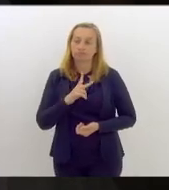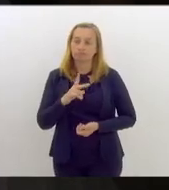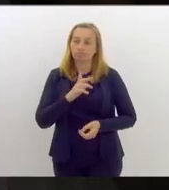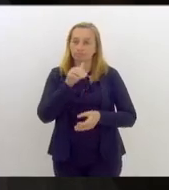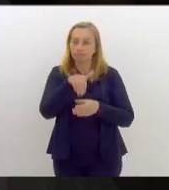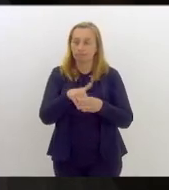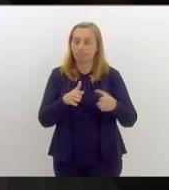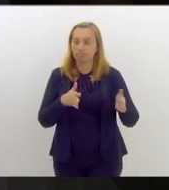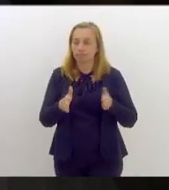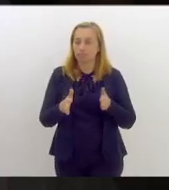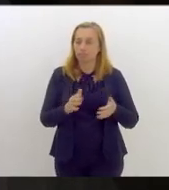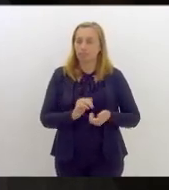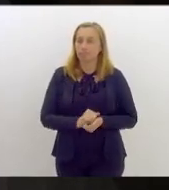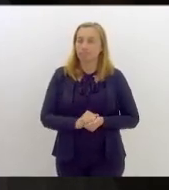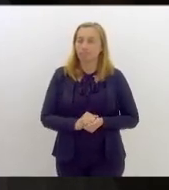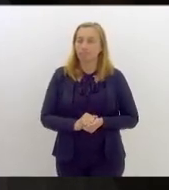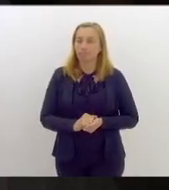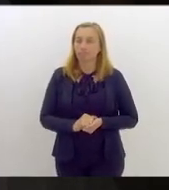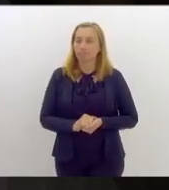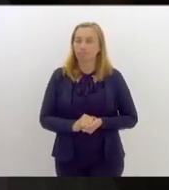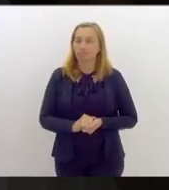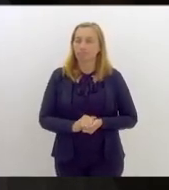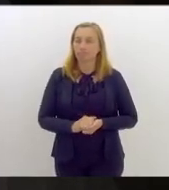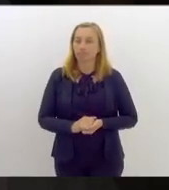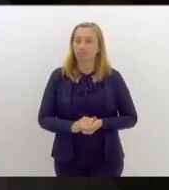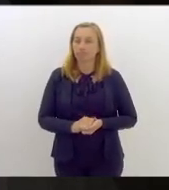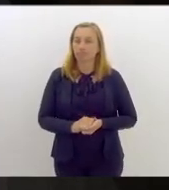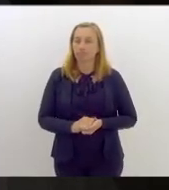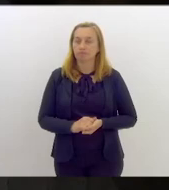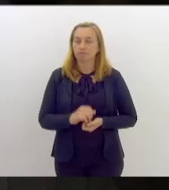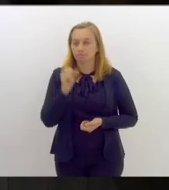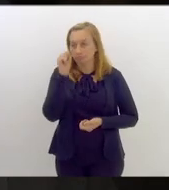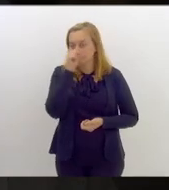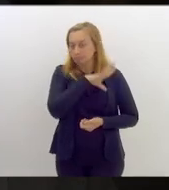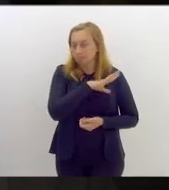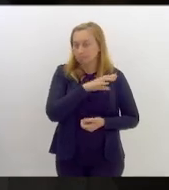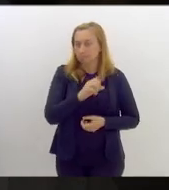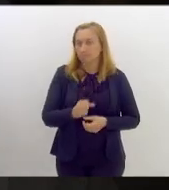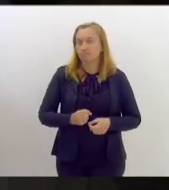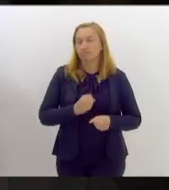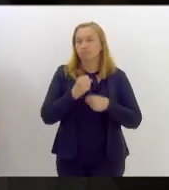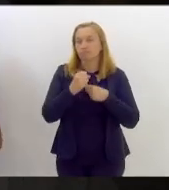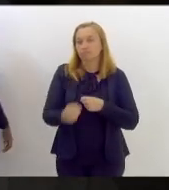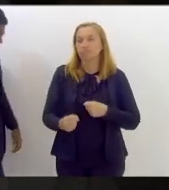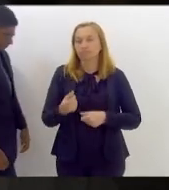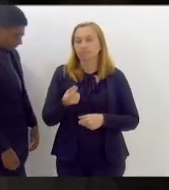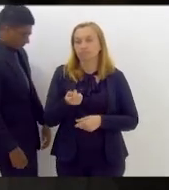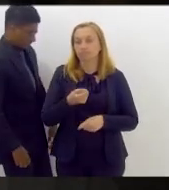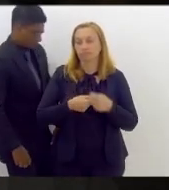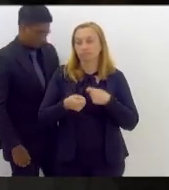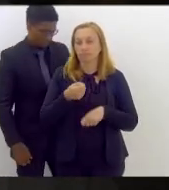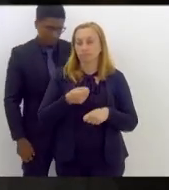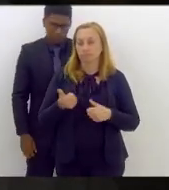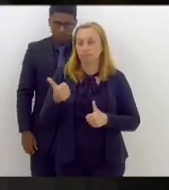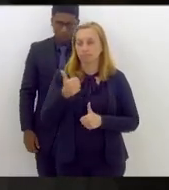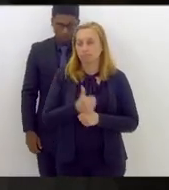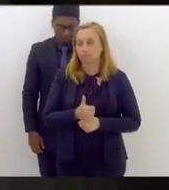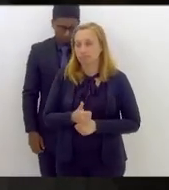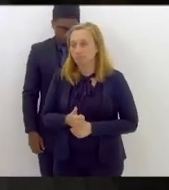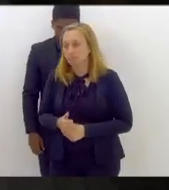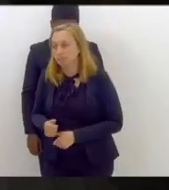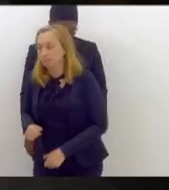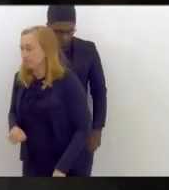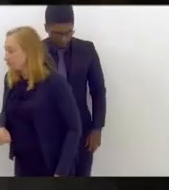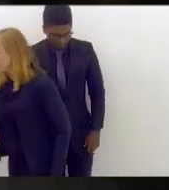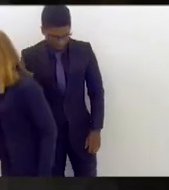eleição. Chama-se isso, no mínimo, abuso do poder econômico. Então, e